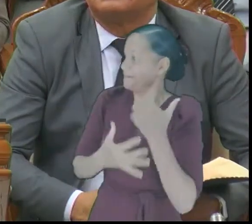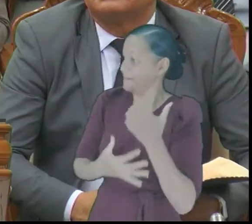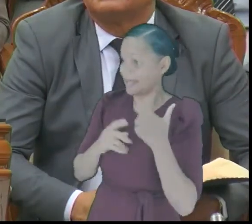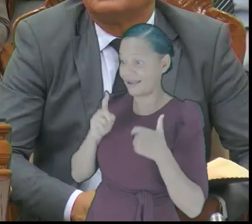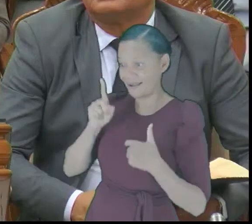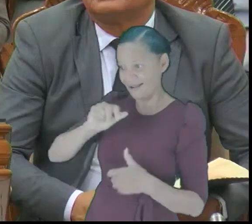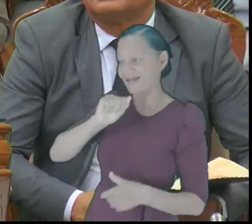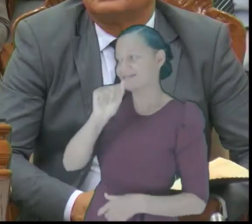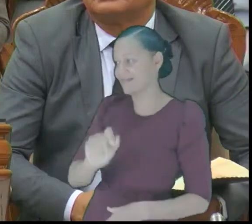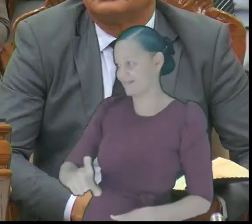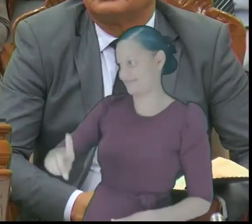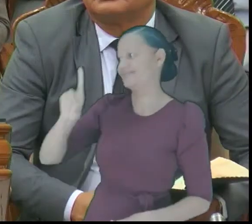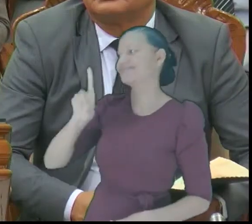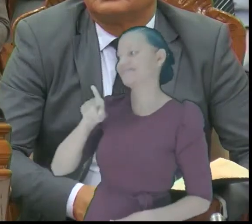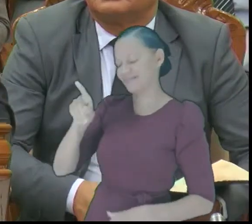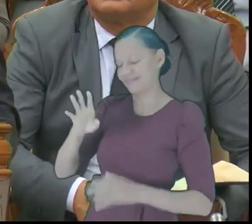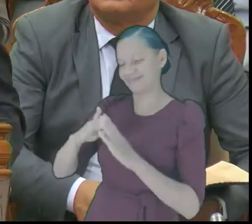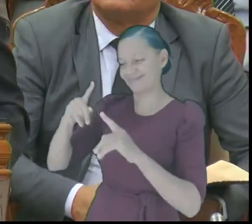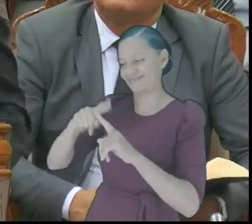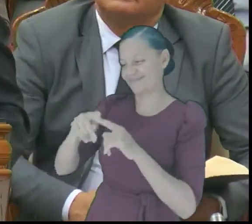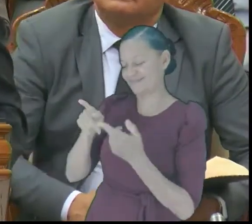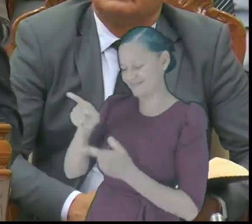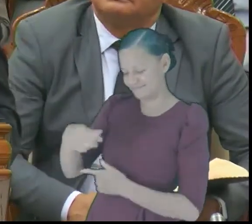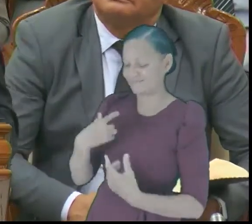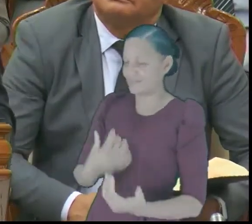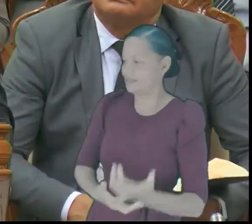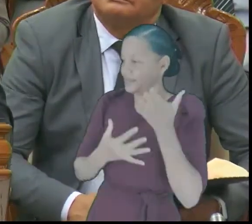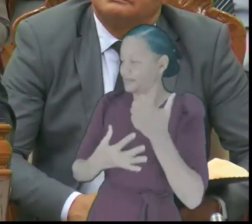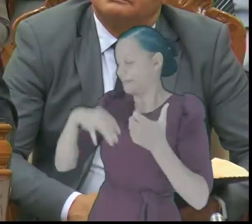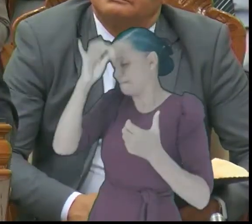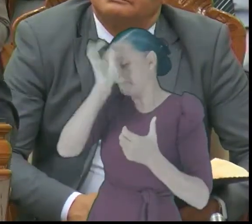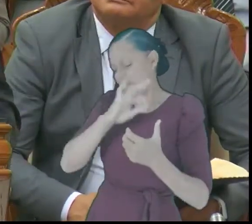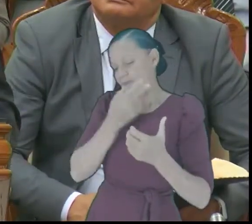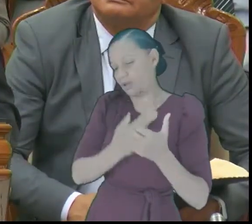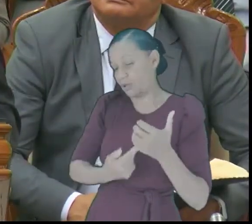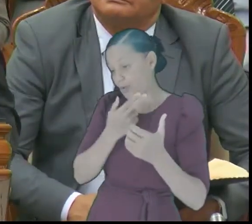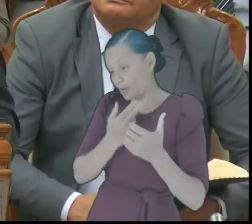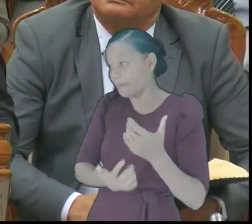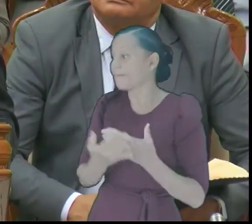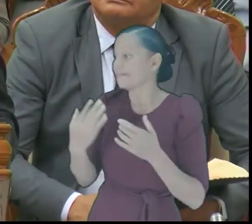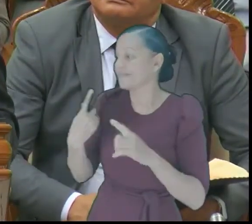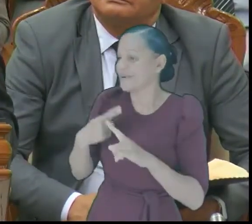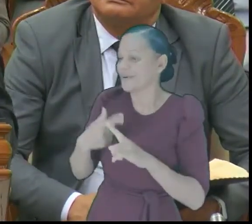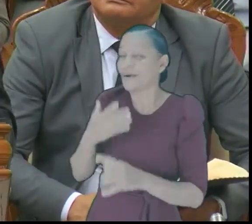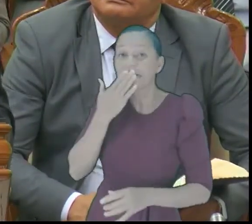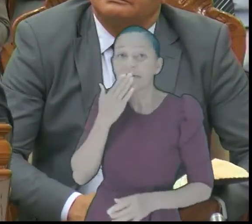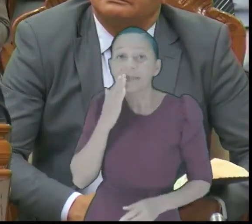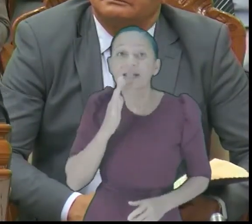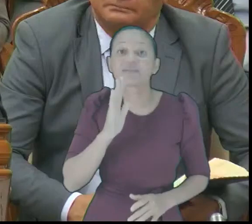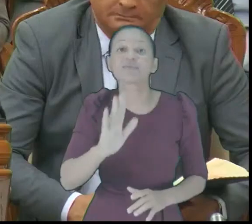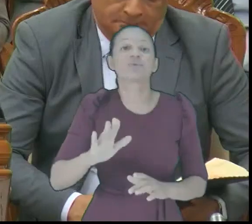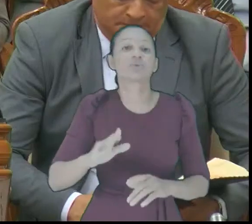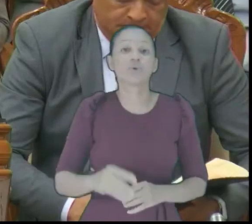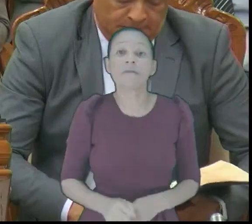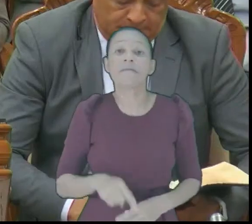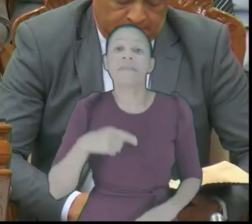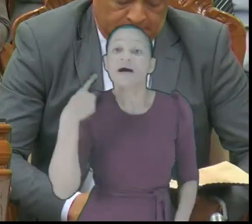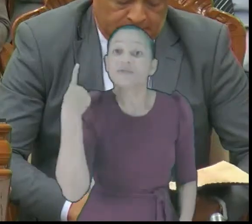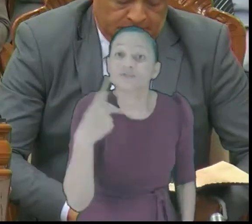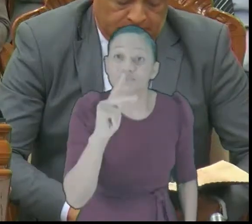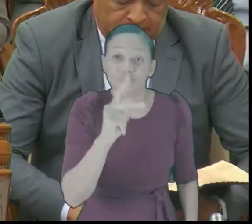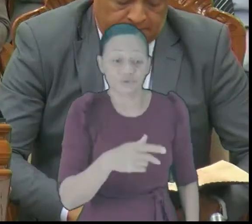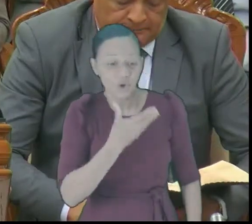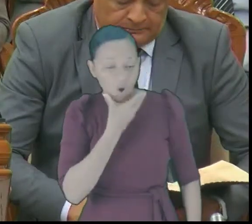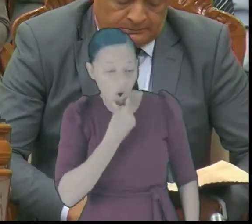na Jatiuca. A minha filha estava no meu braço e o Senhor a batizou no Espírito Santo. Porque a promessa é para vossos filhos